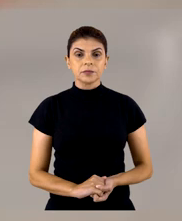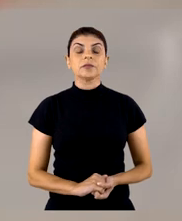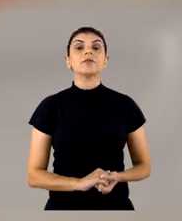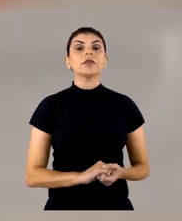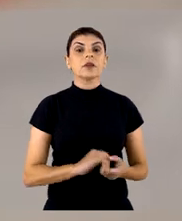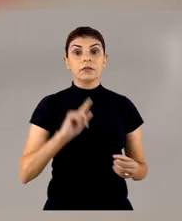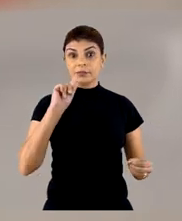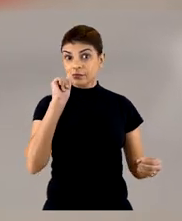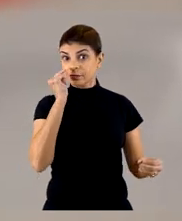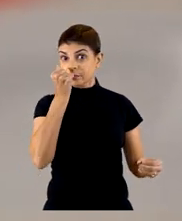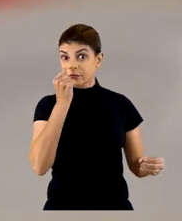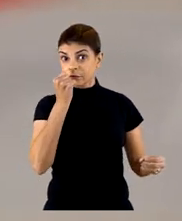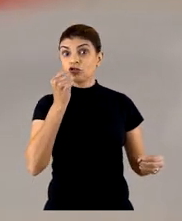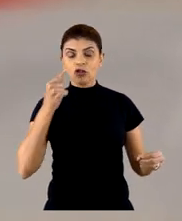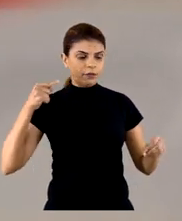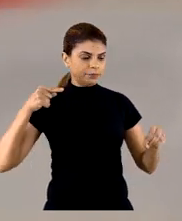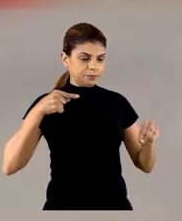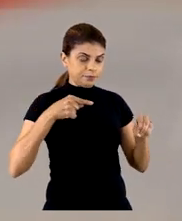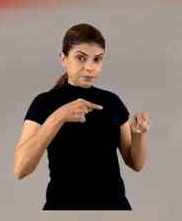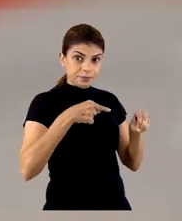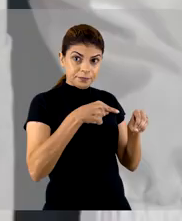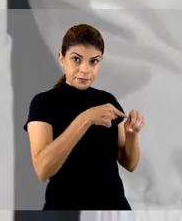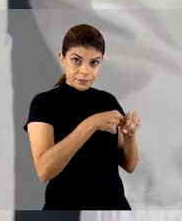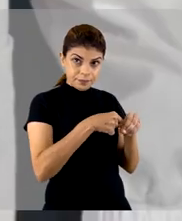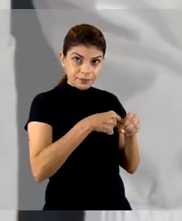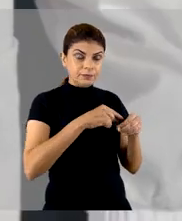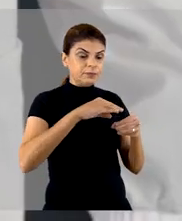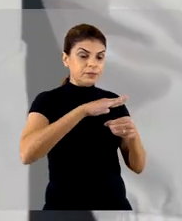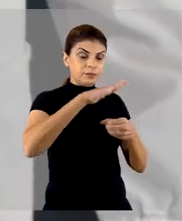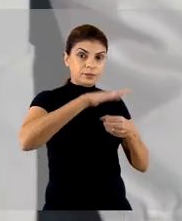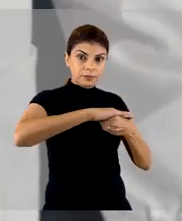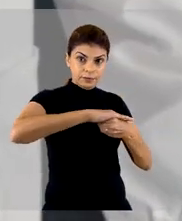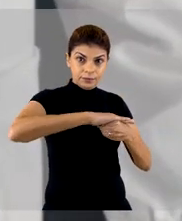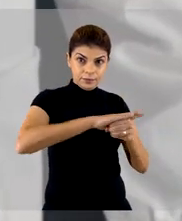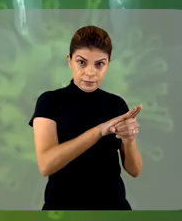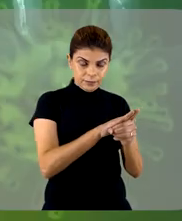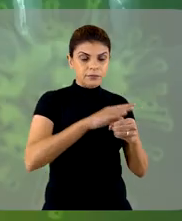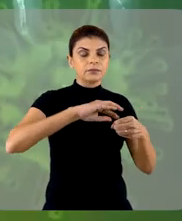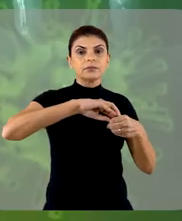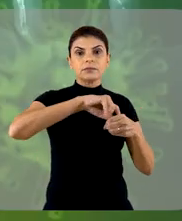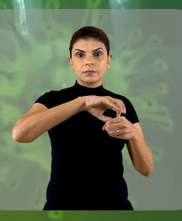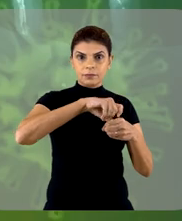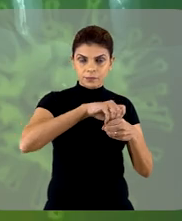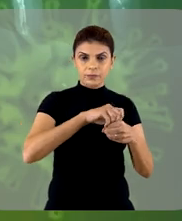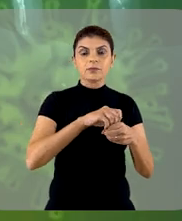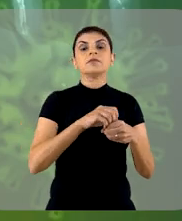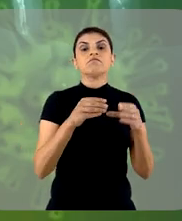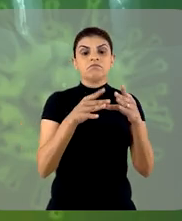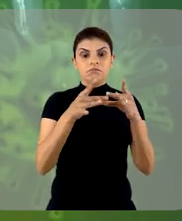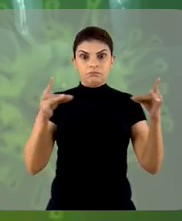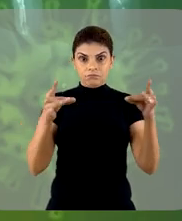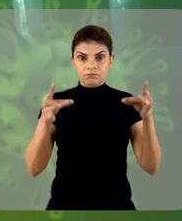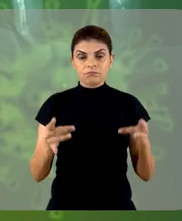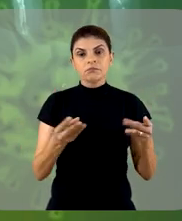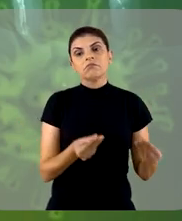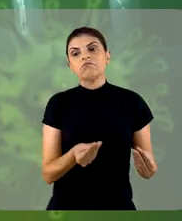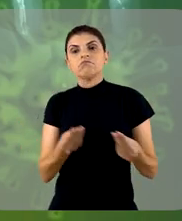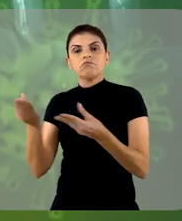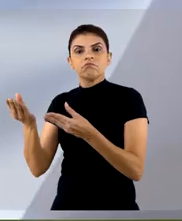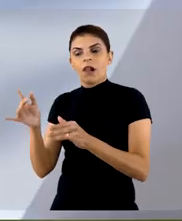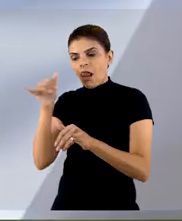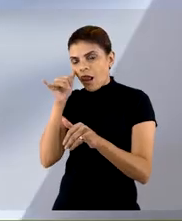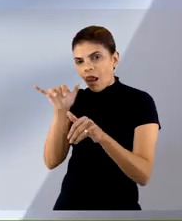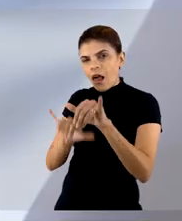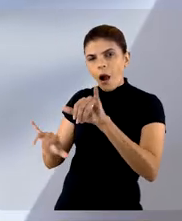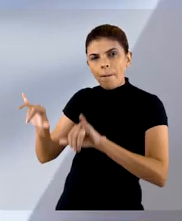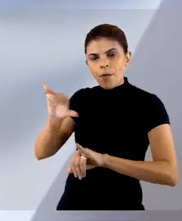Coloca em um meio de cultura apropriado para a manutenção da viabilidade celular, e que é o meio utilizado para o cultivo de vírus, e no